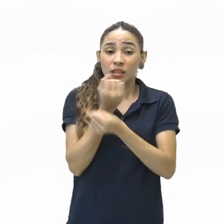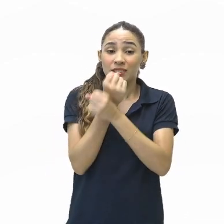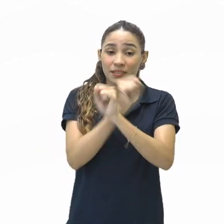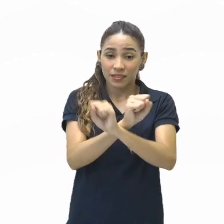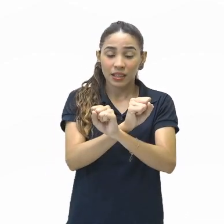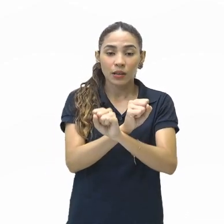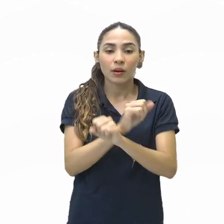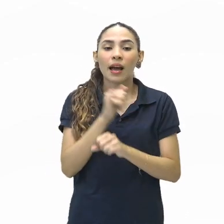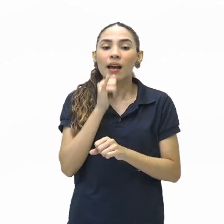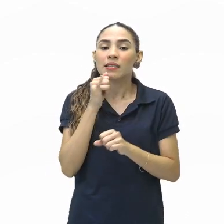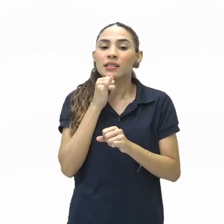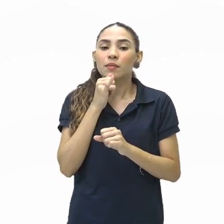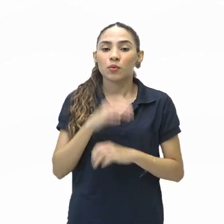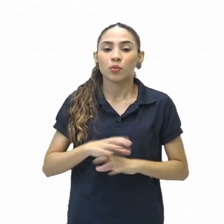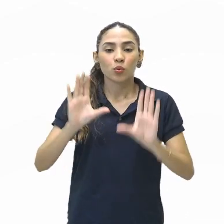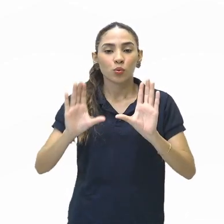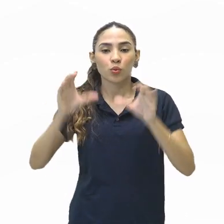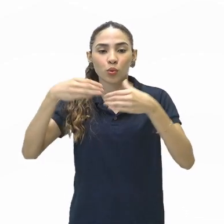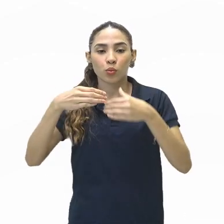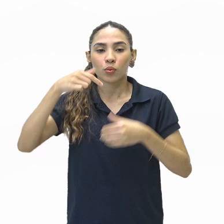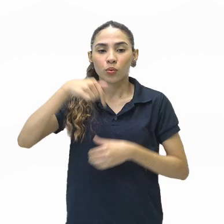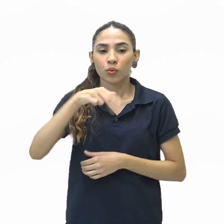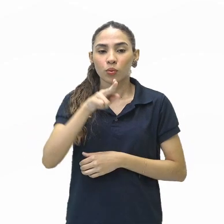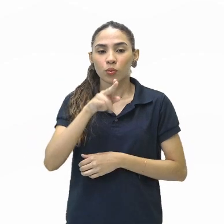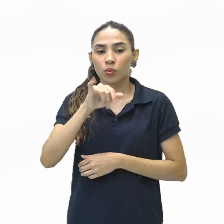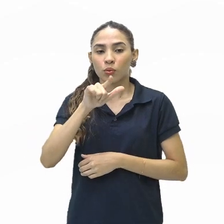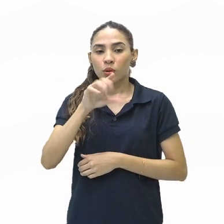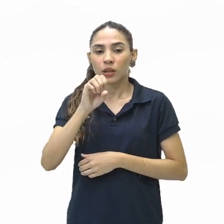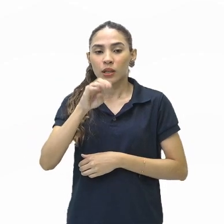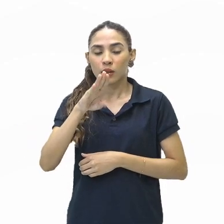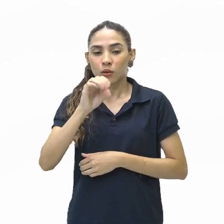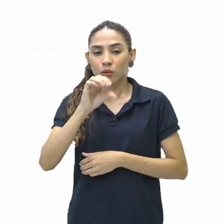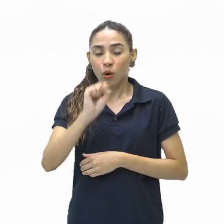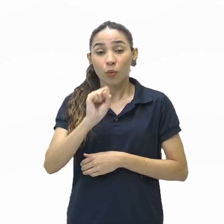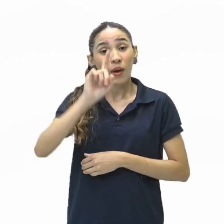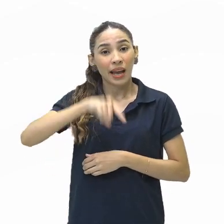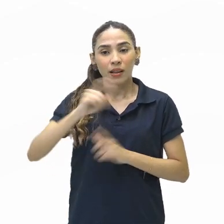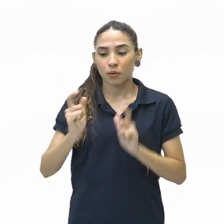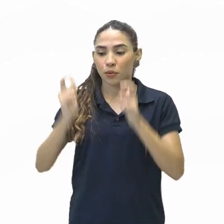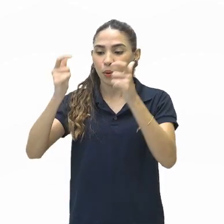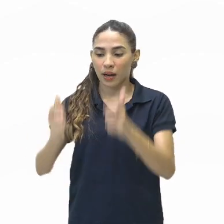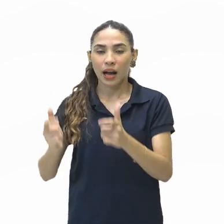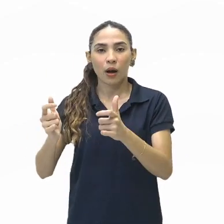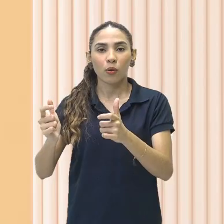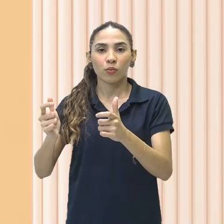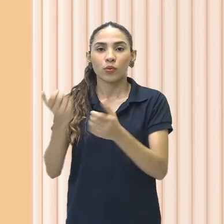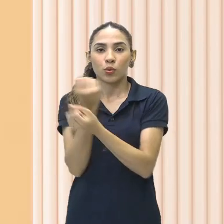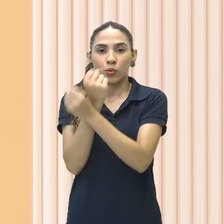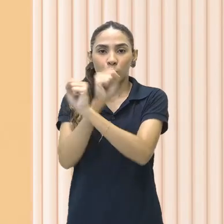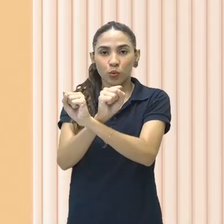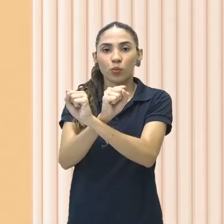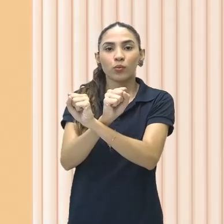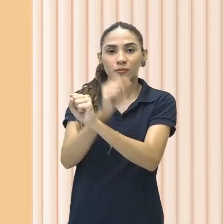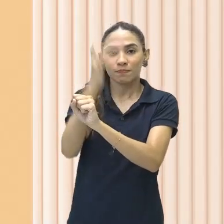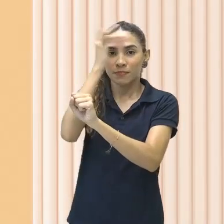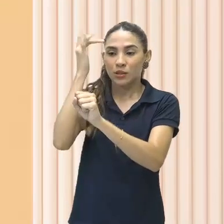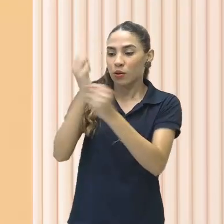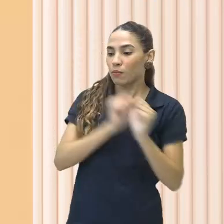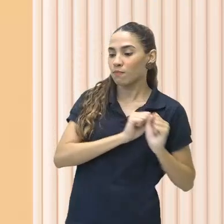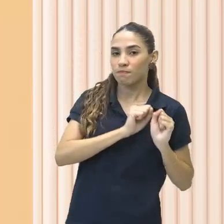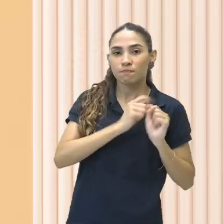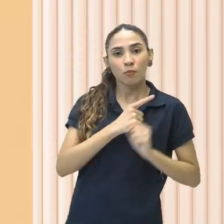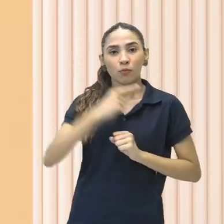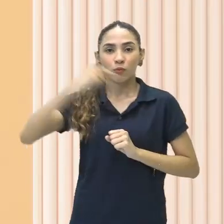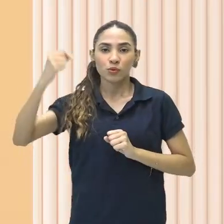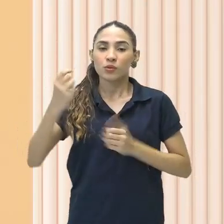a formação de quilombos. Mas o que eram quilombos? Eram locais em que os negros escravizados fugiam e iam em busca